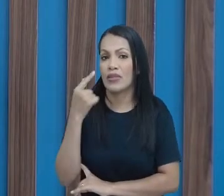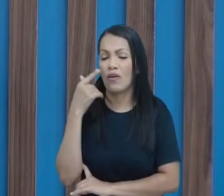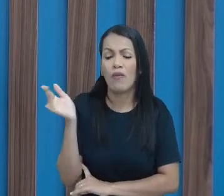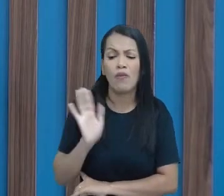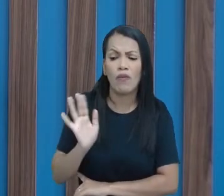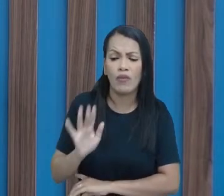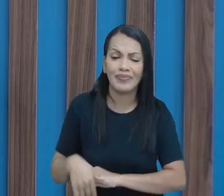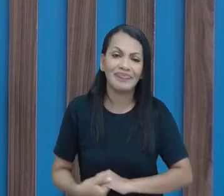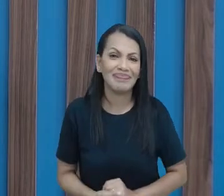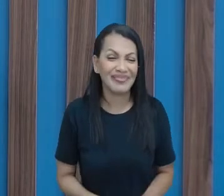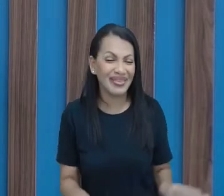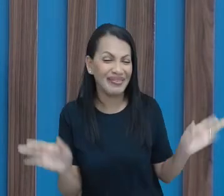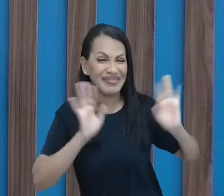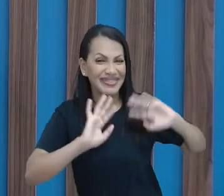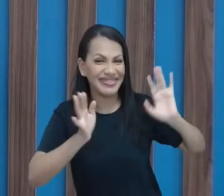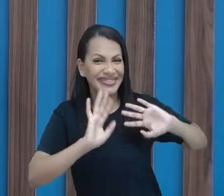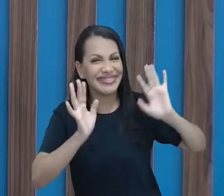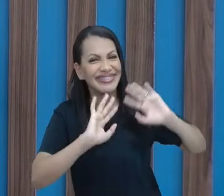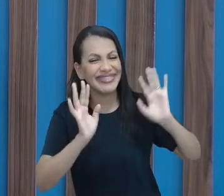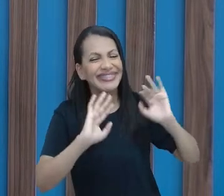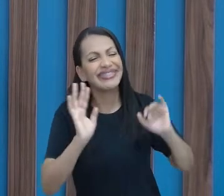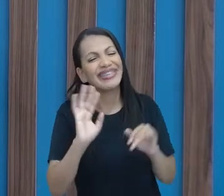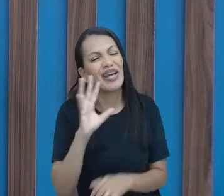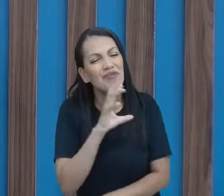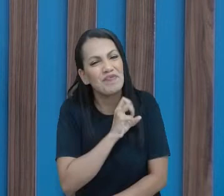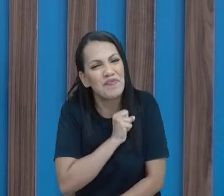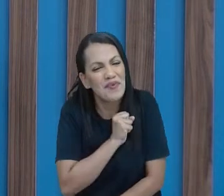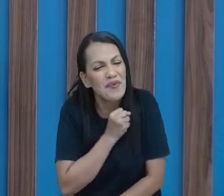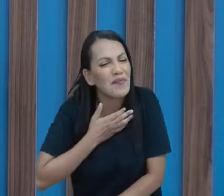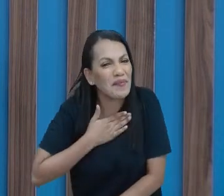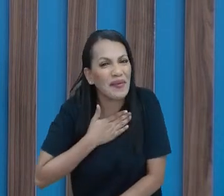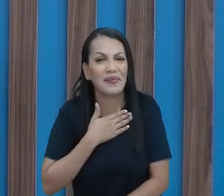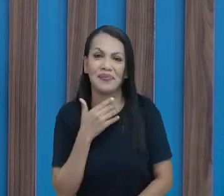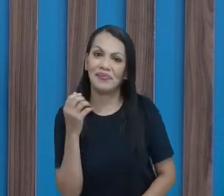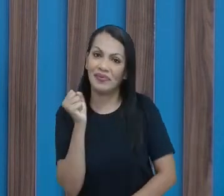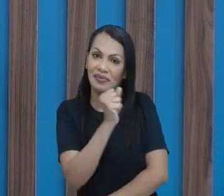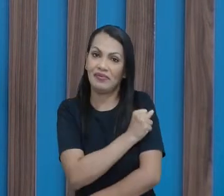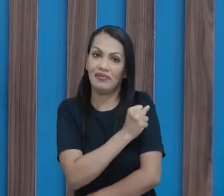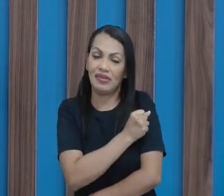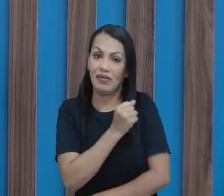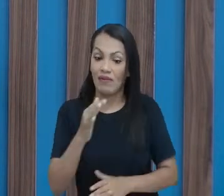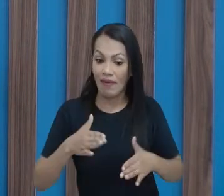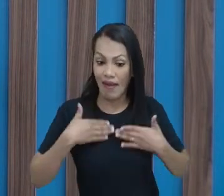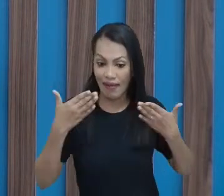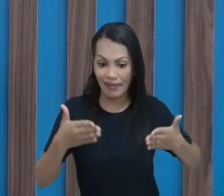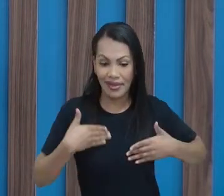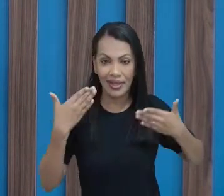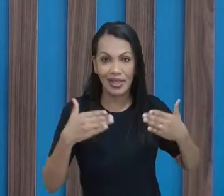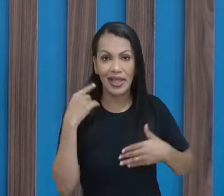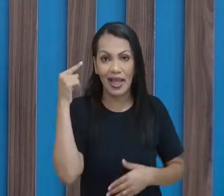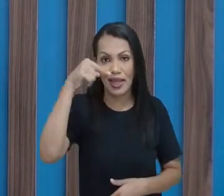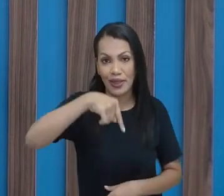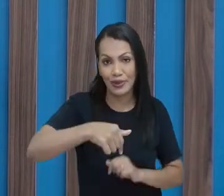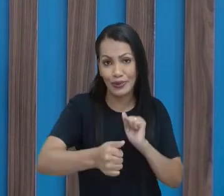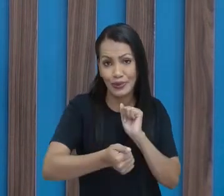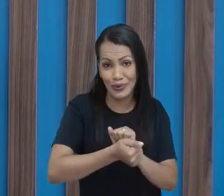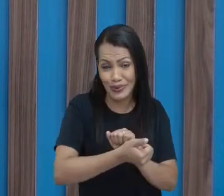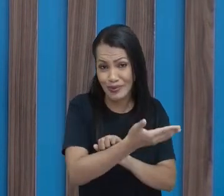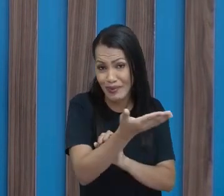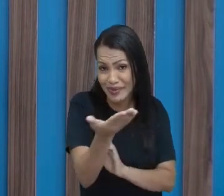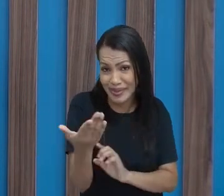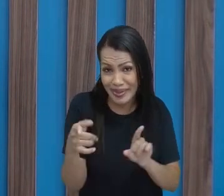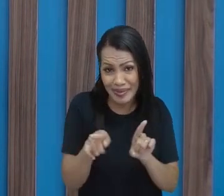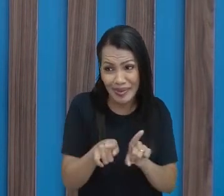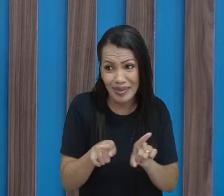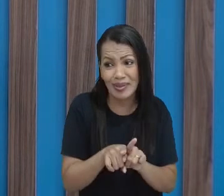Olá, meus amores do oitavo ano. Como sempre, é uma alegria estar aqui com vocês e com essa professora maravilhosa. E